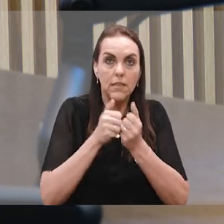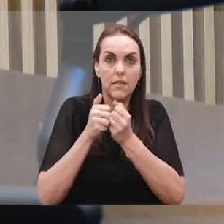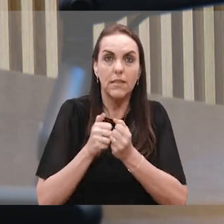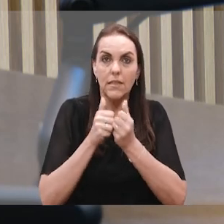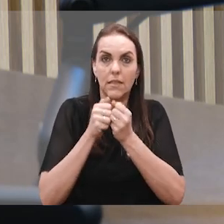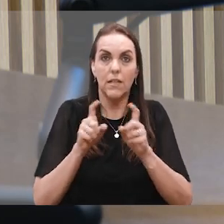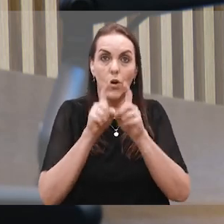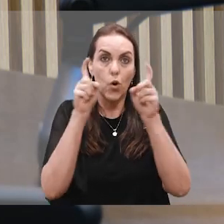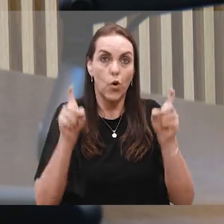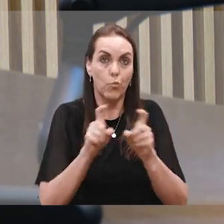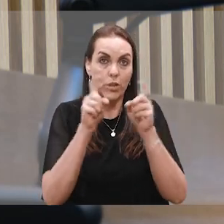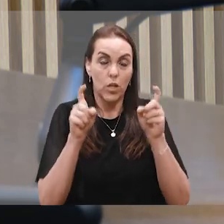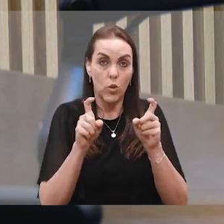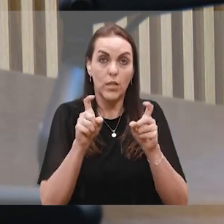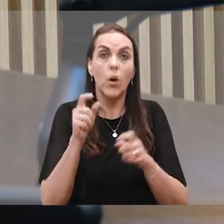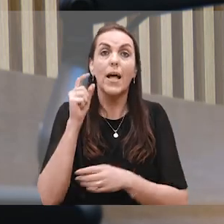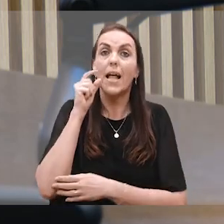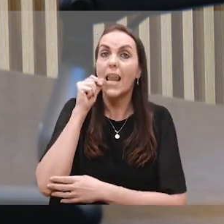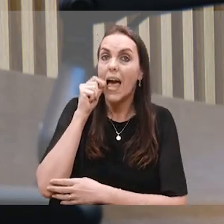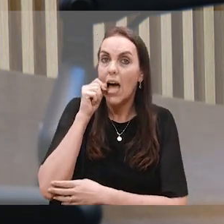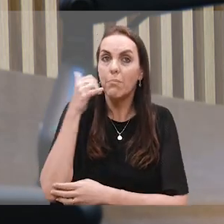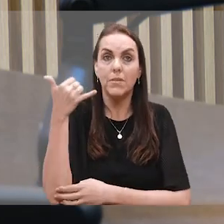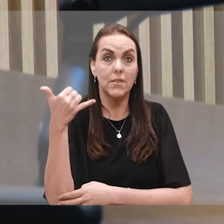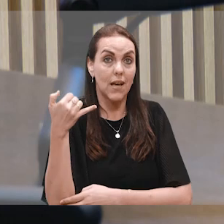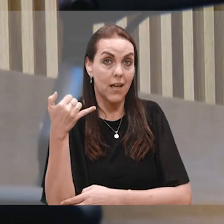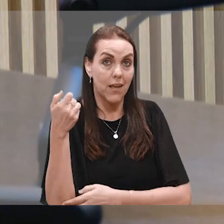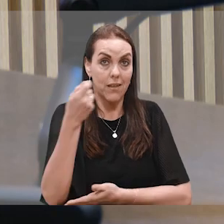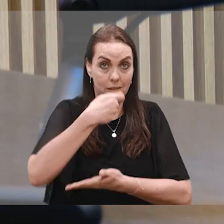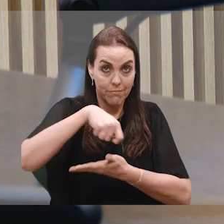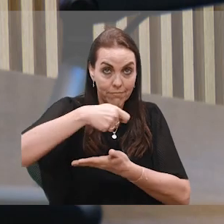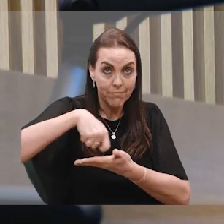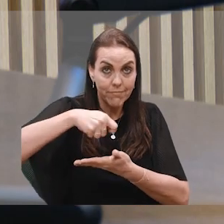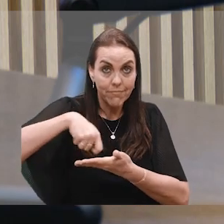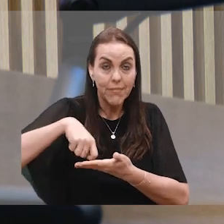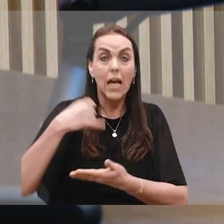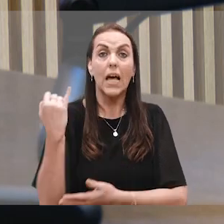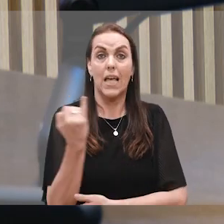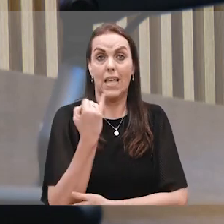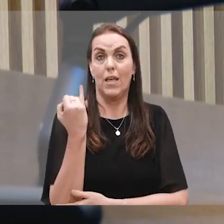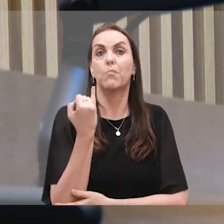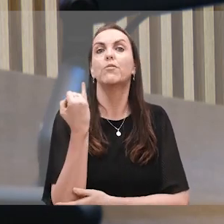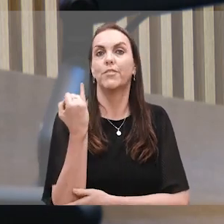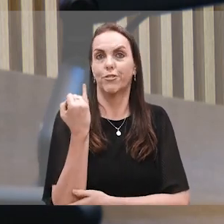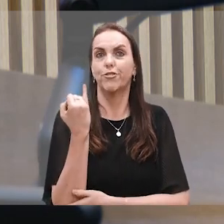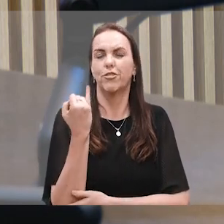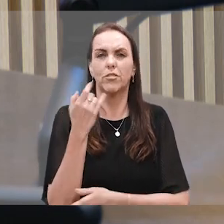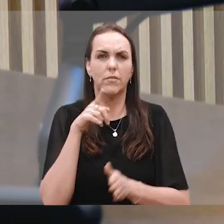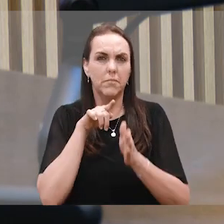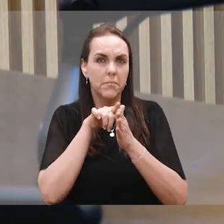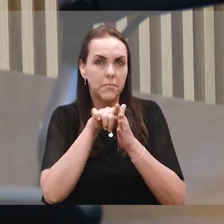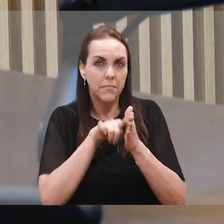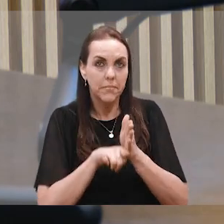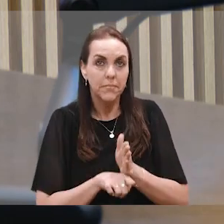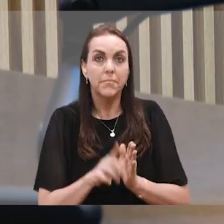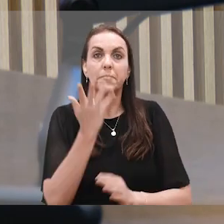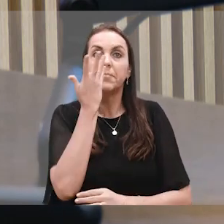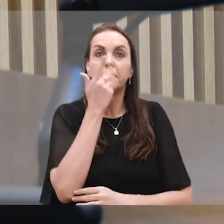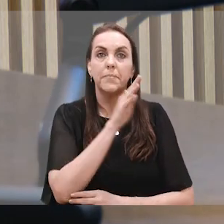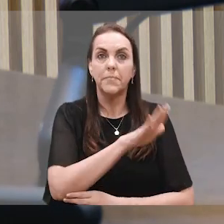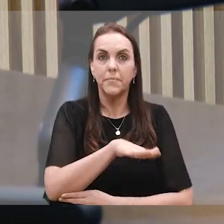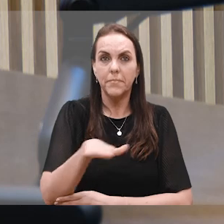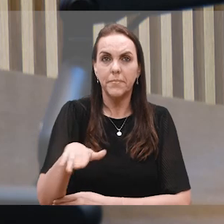tablet, num computador ou num celular. O escrever a lápis, a caneta, é muito importante. Tem gente que não tem. Foi feita pesquisa